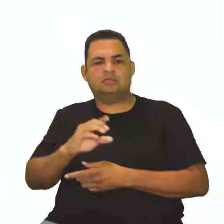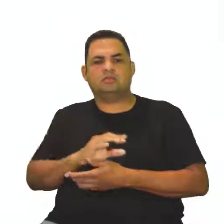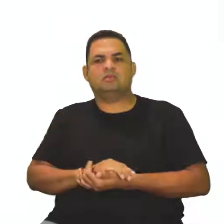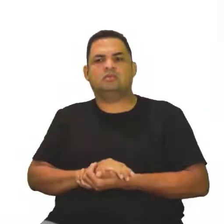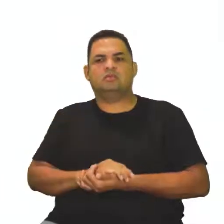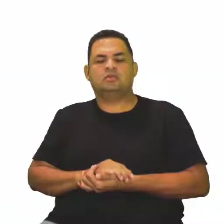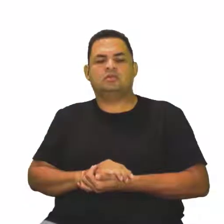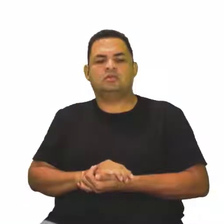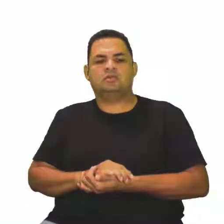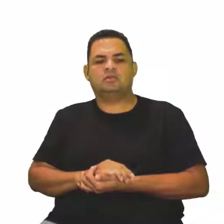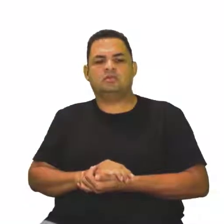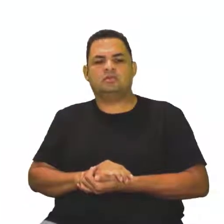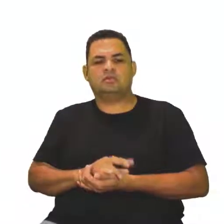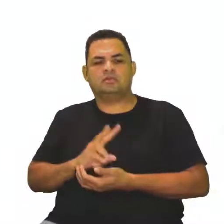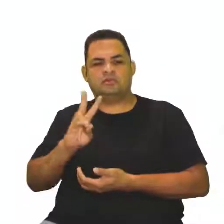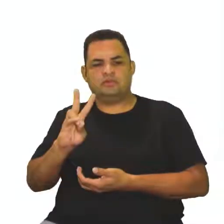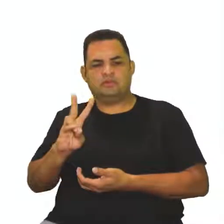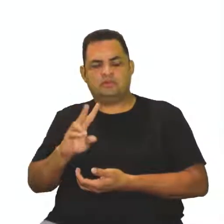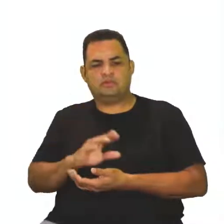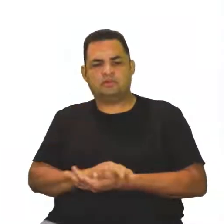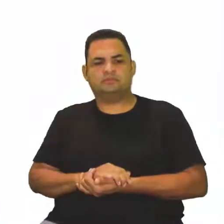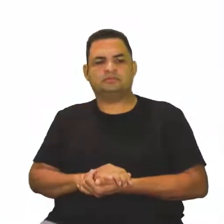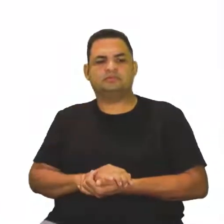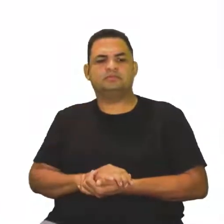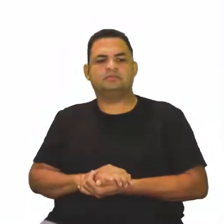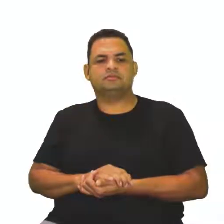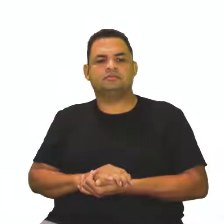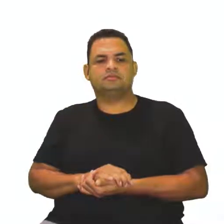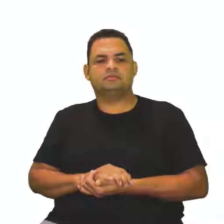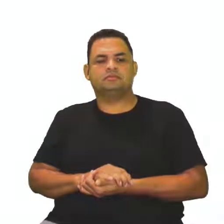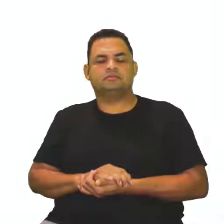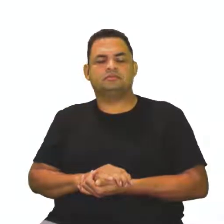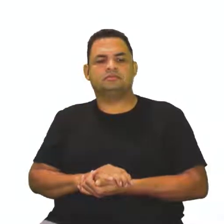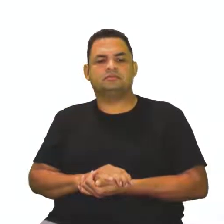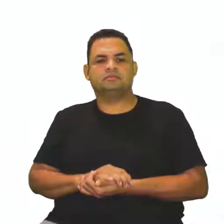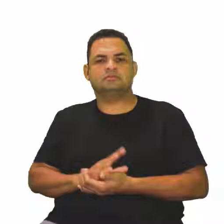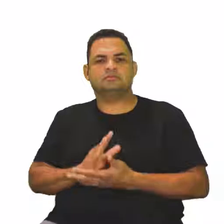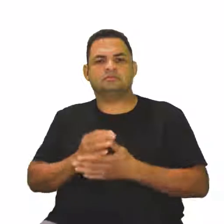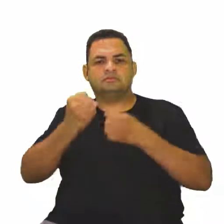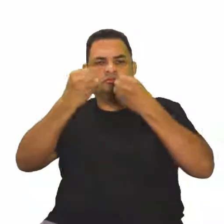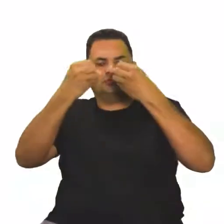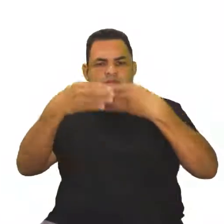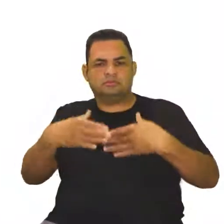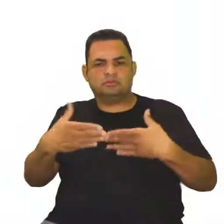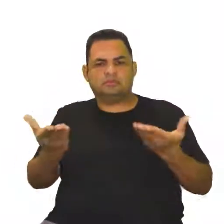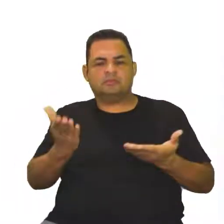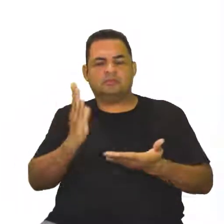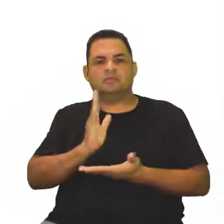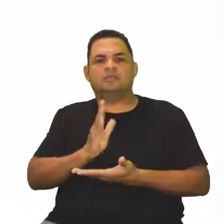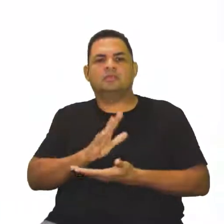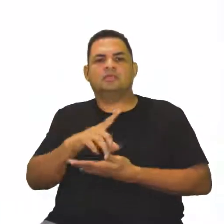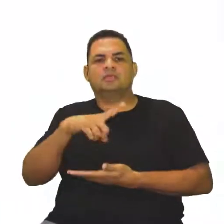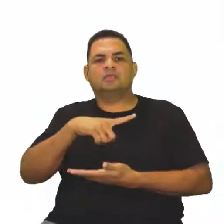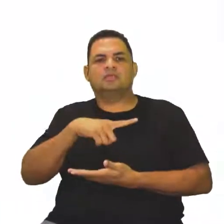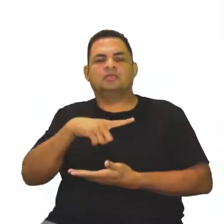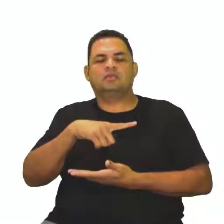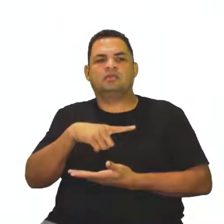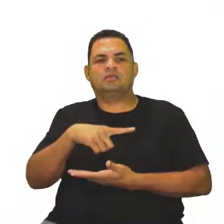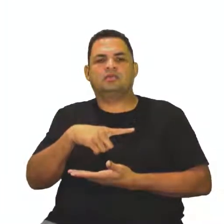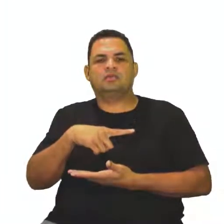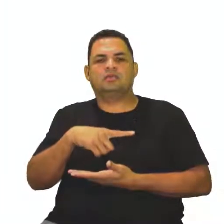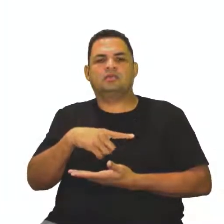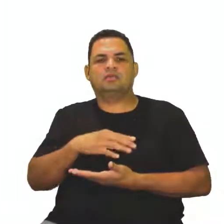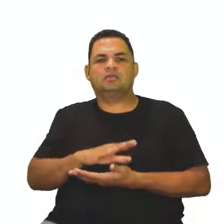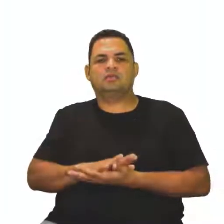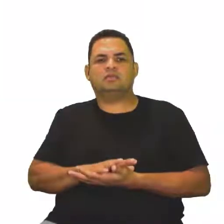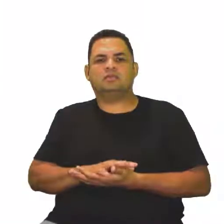ou voltagem, em volts, ok? E aqui, como eu já passei a outra aqui, ó, nós temos também